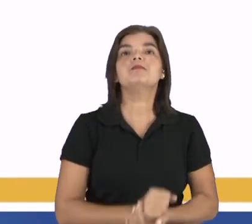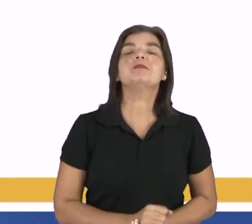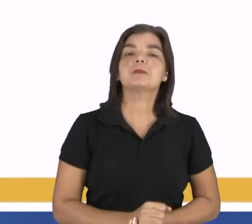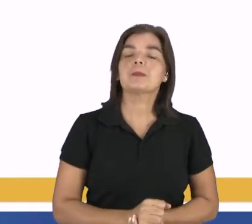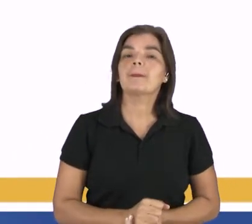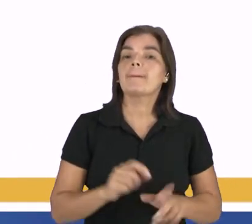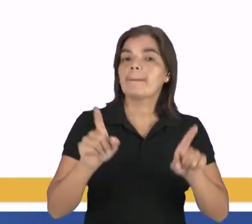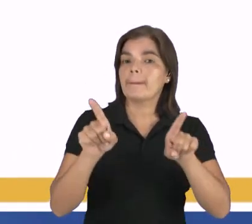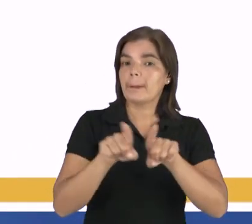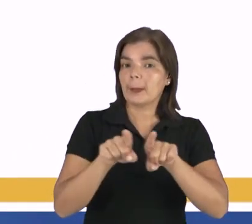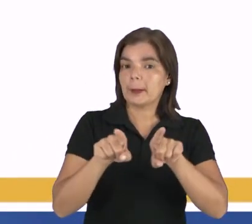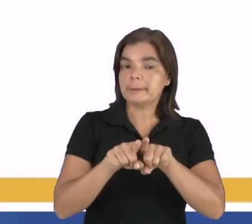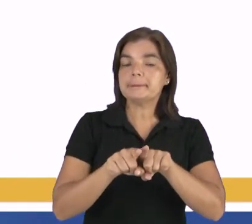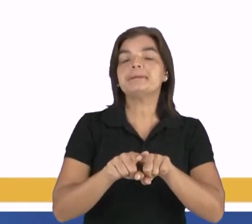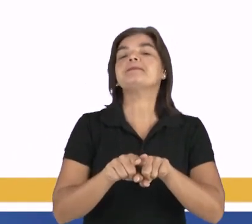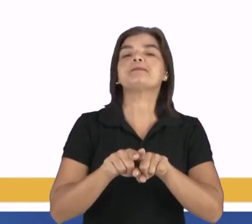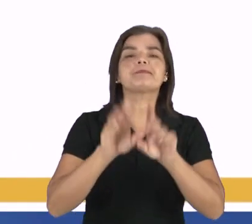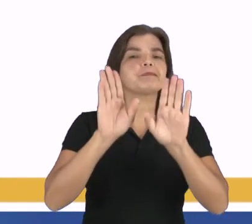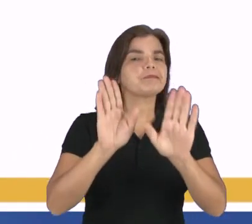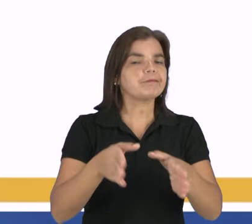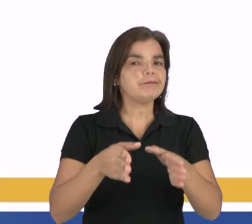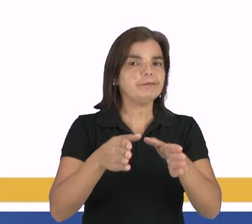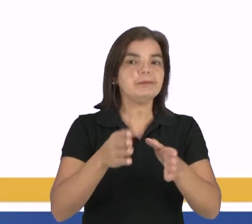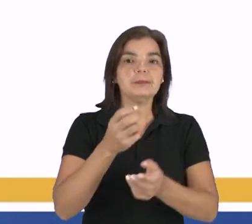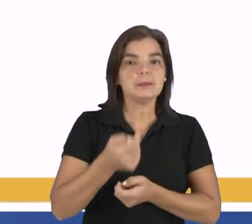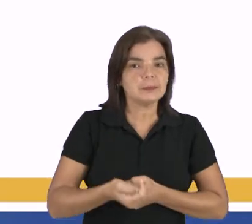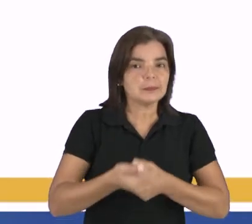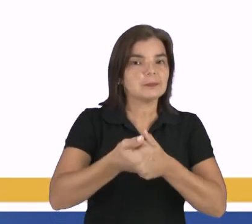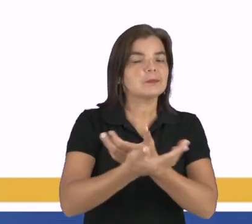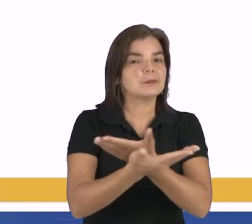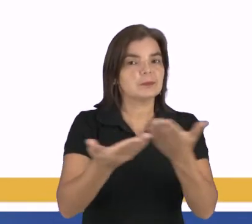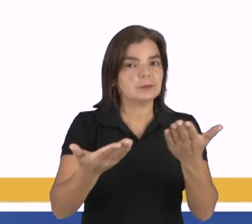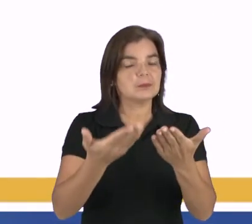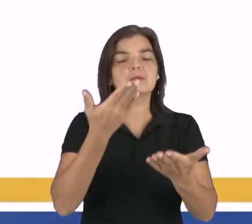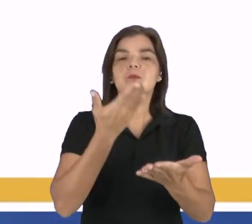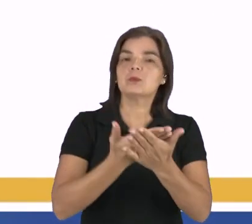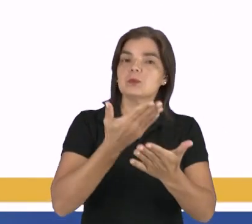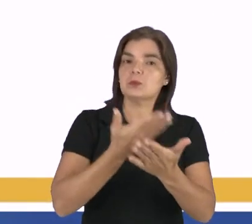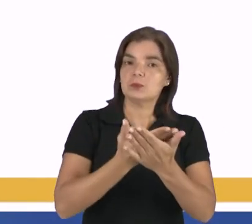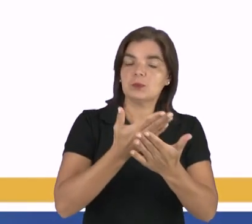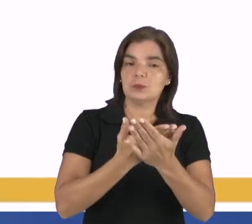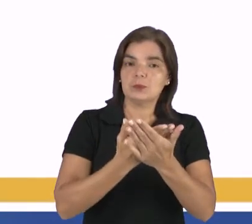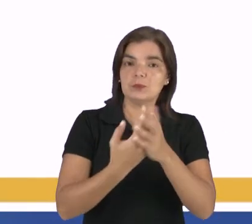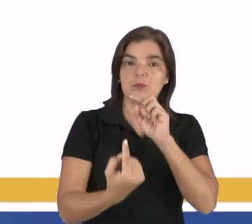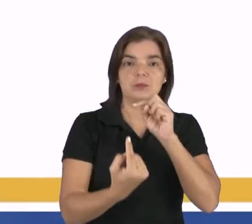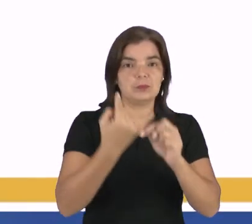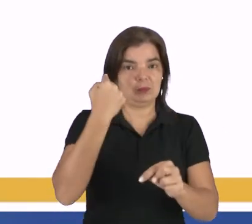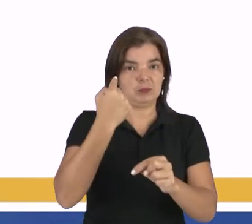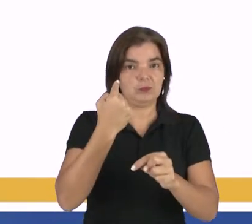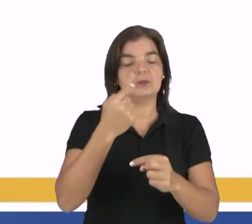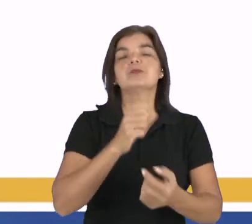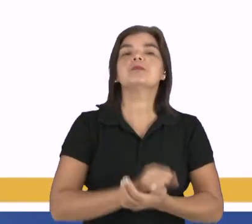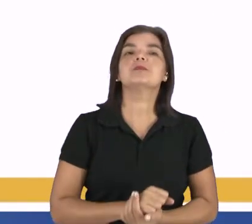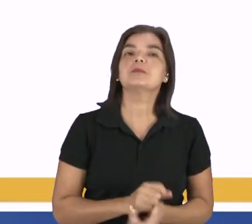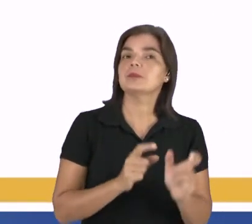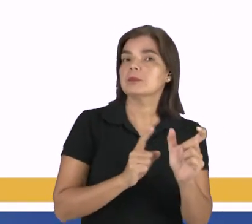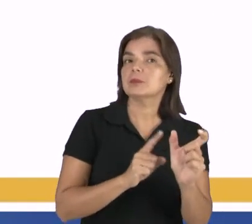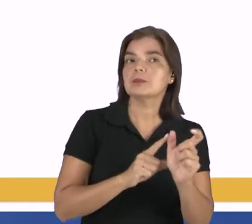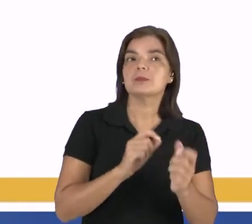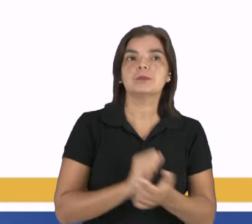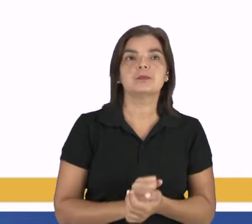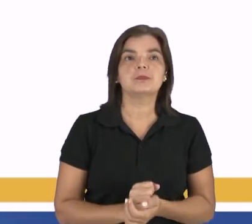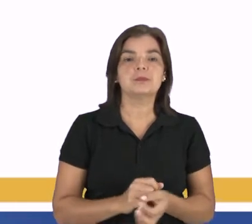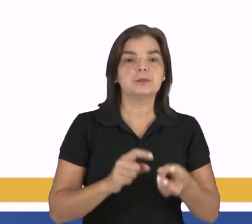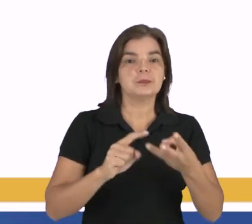Então, já é uma das dicas que a gente dá aqui nessa aula sobre a retomada de expressões.